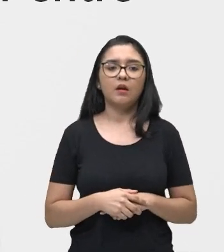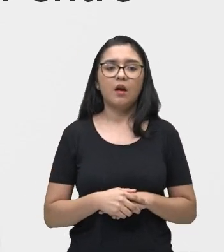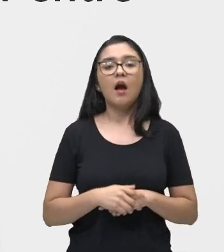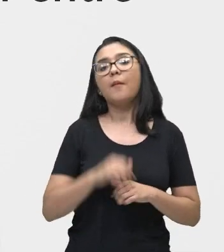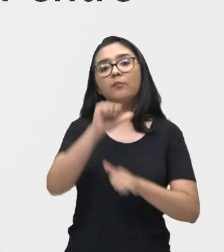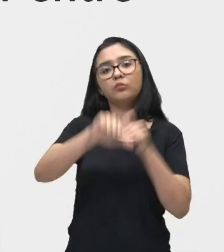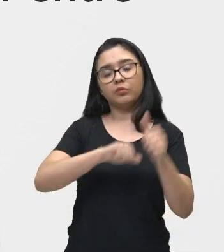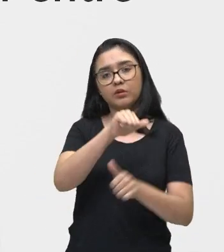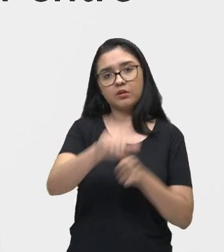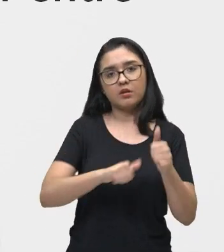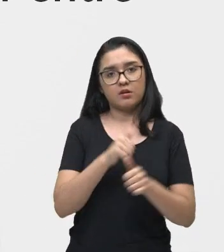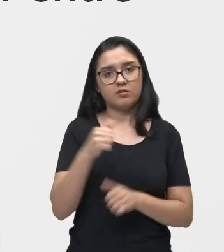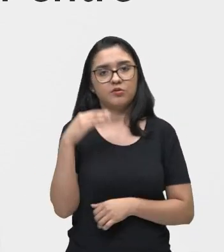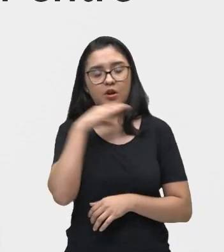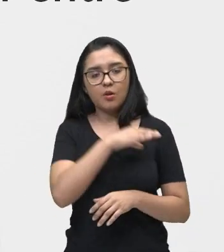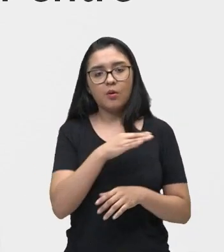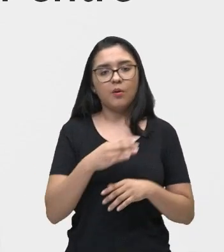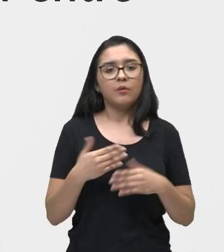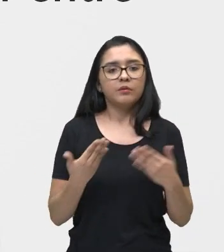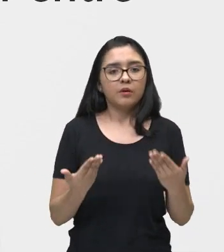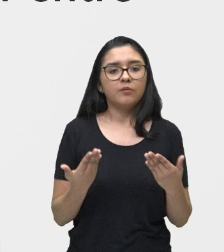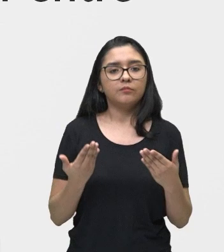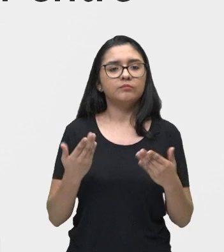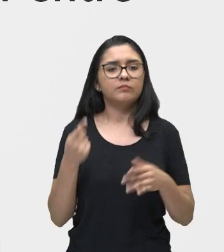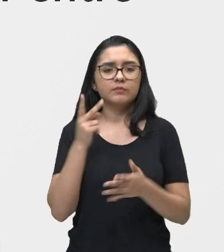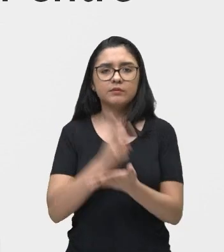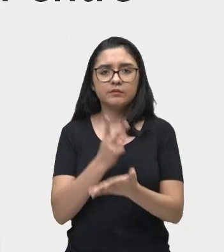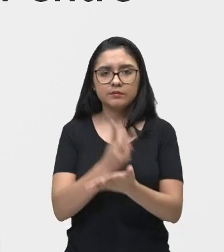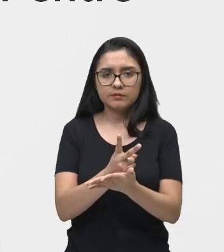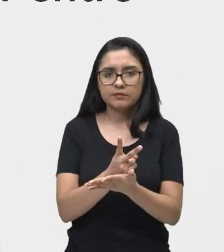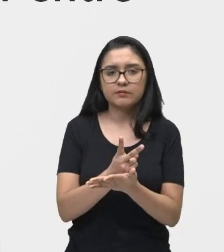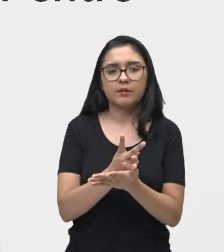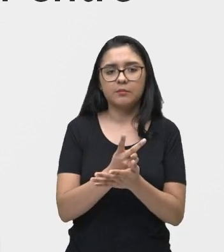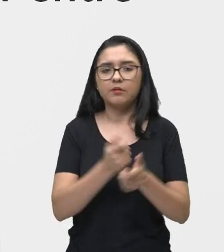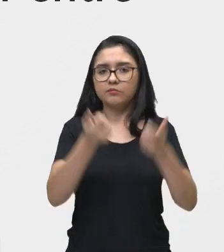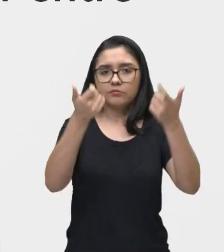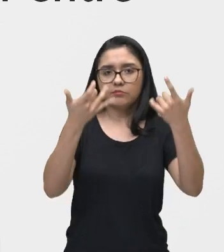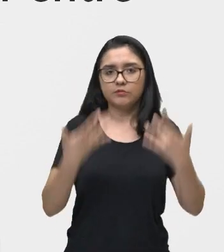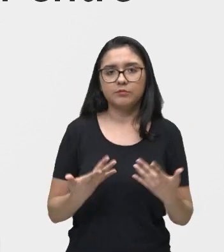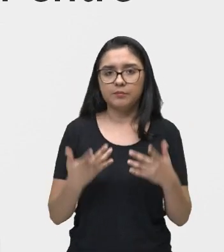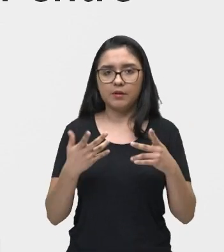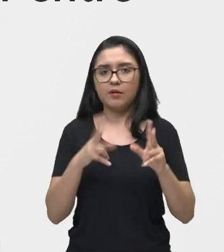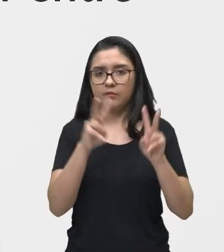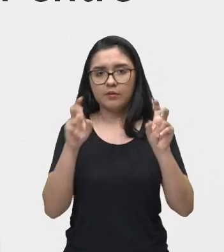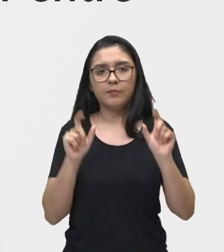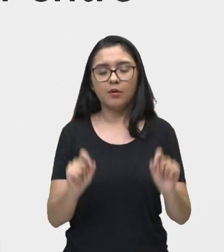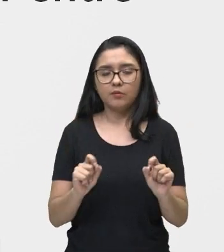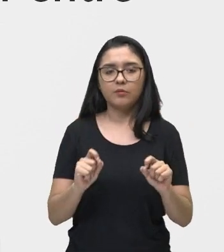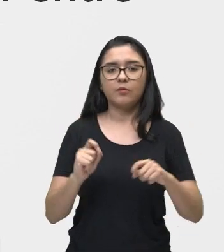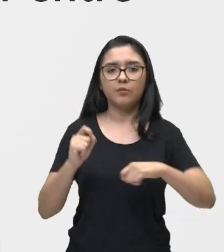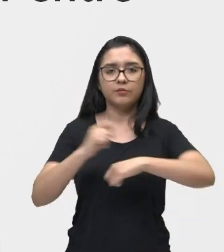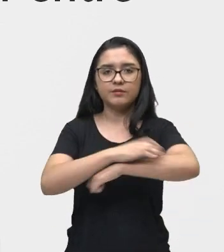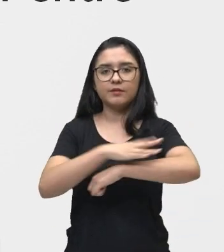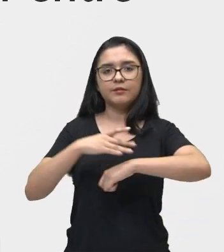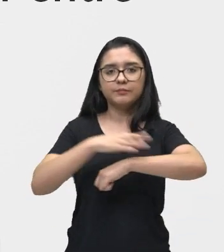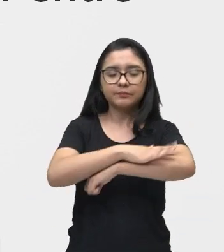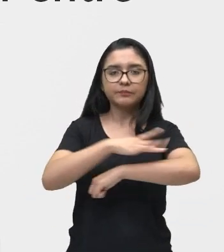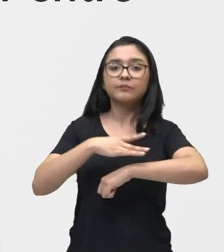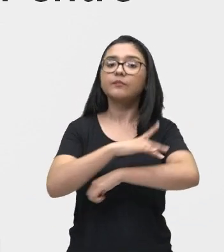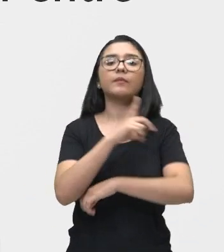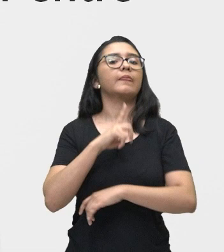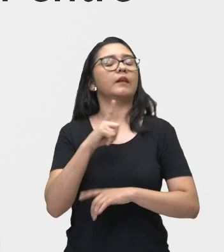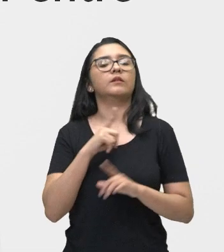entre esses materiais. Ou seja, toda vez que eu estiver falando sobre a condução, você tem